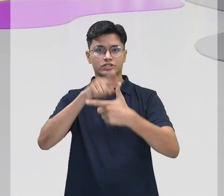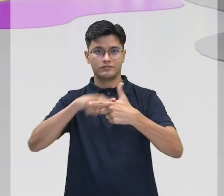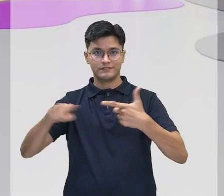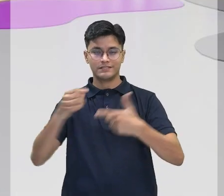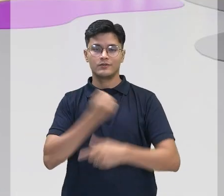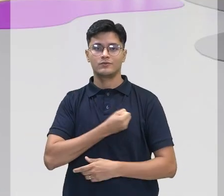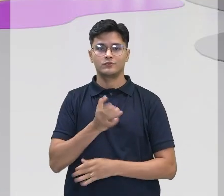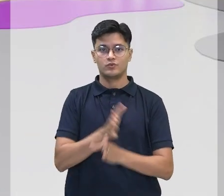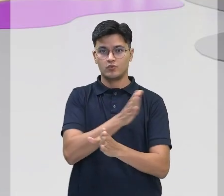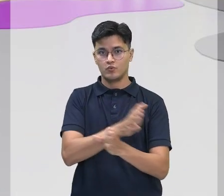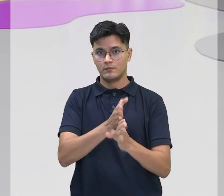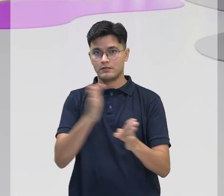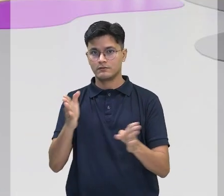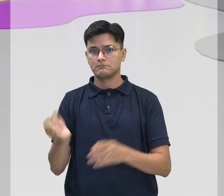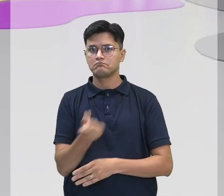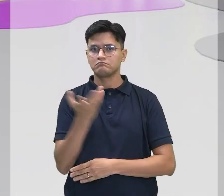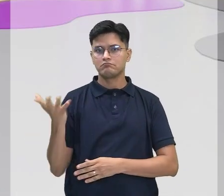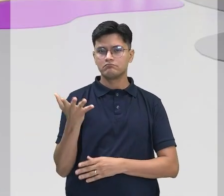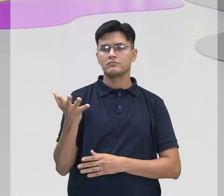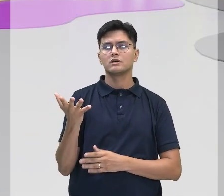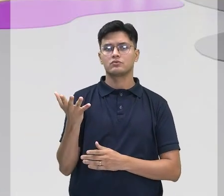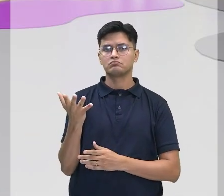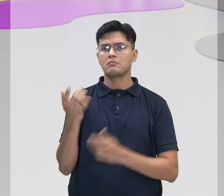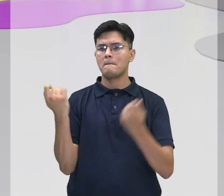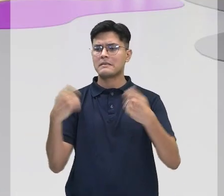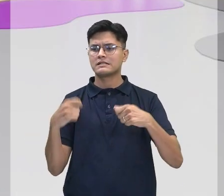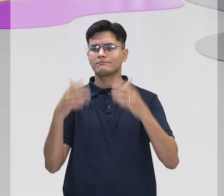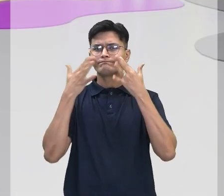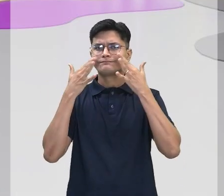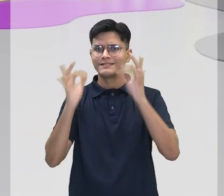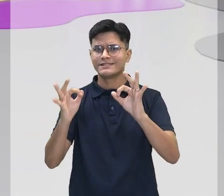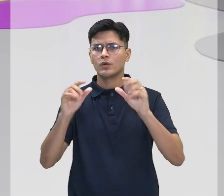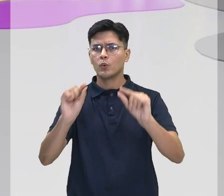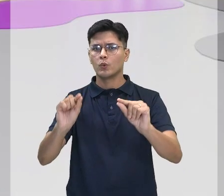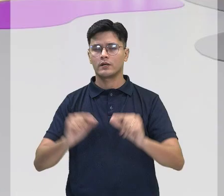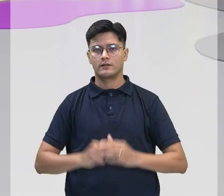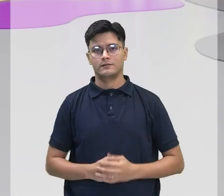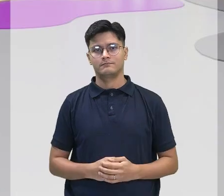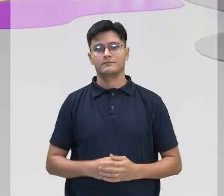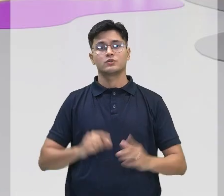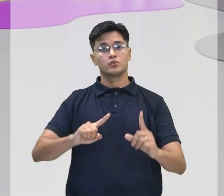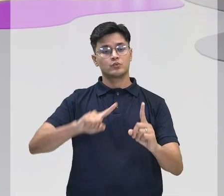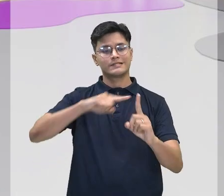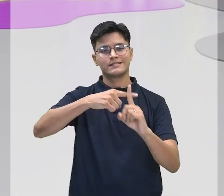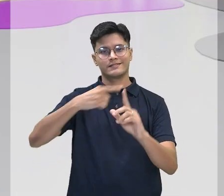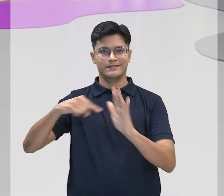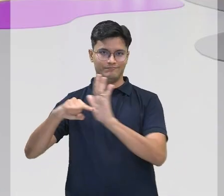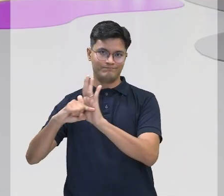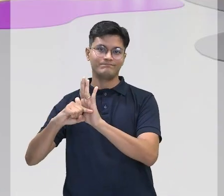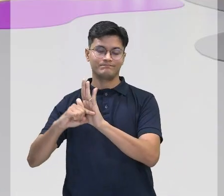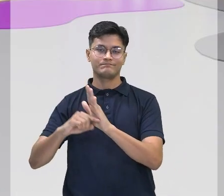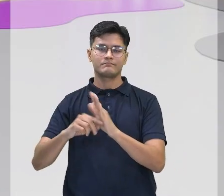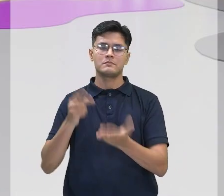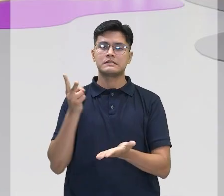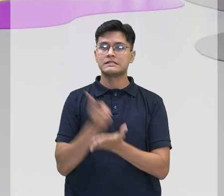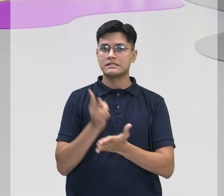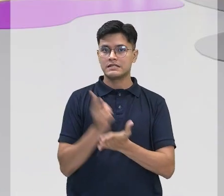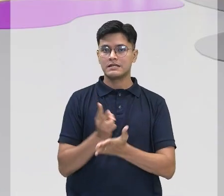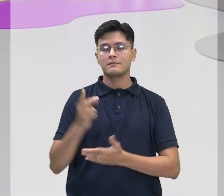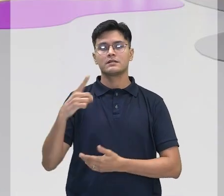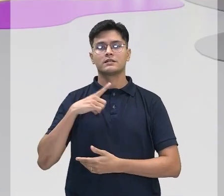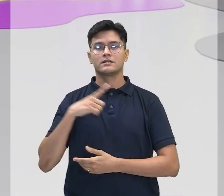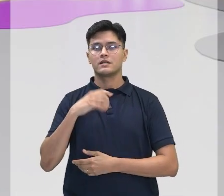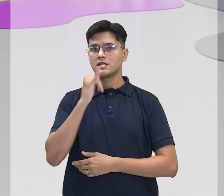grande preocupação, a grande atenção que eu tenho que ter? É exatamente nos sinais. Toda vez que eu estiver dividindo